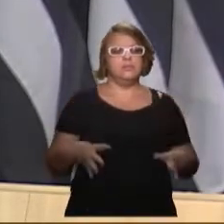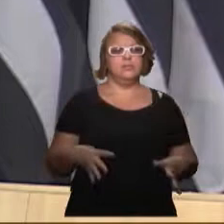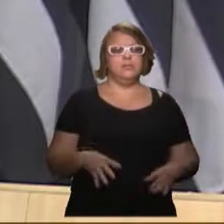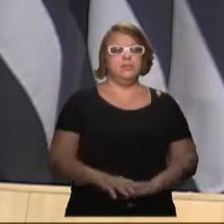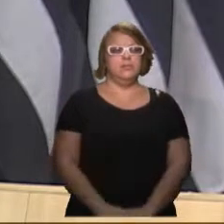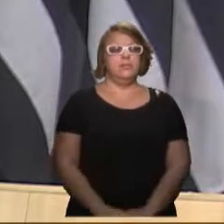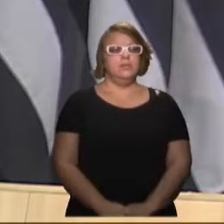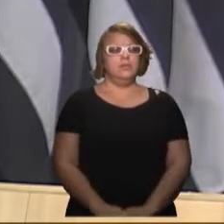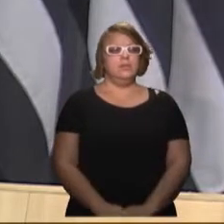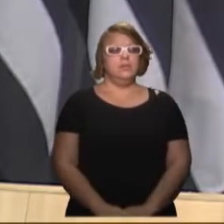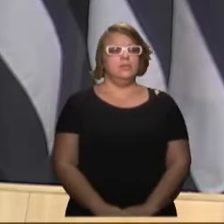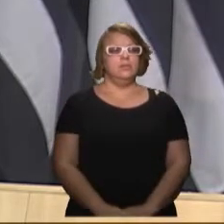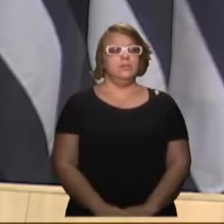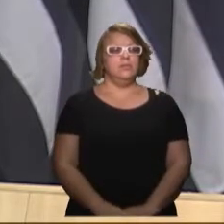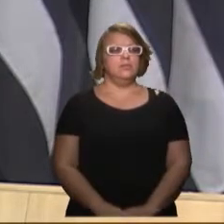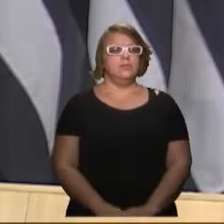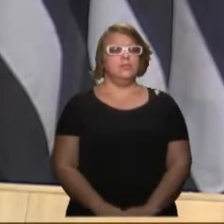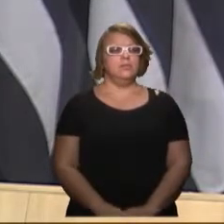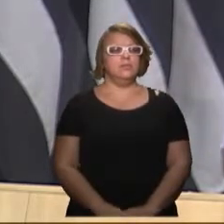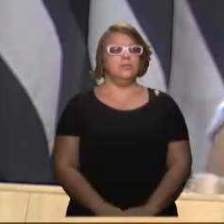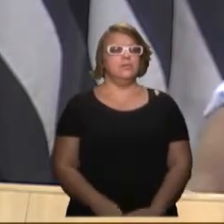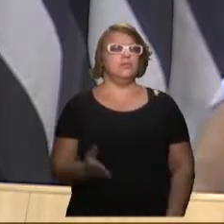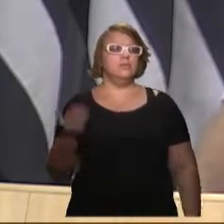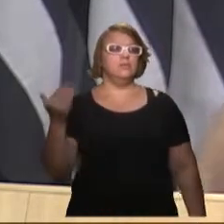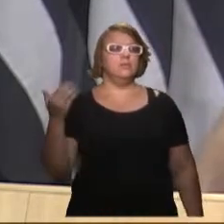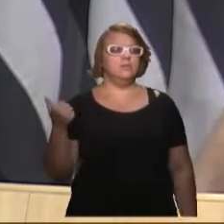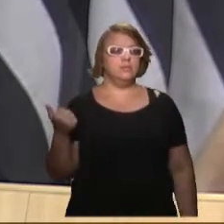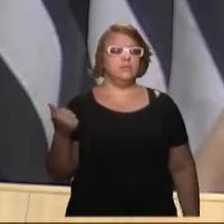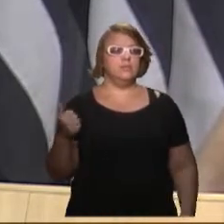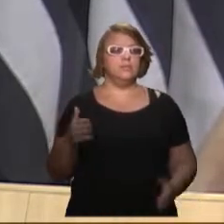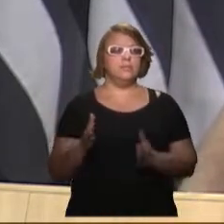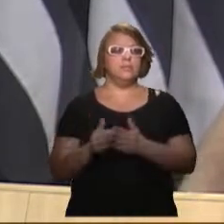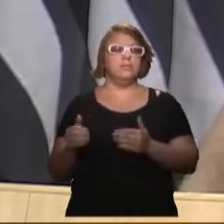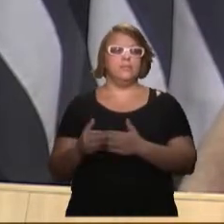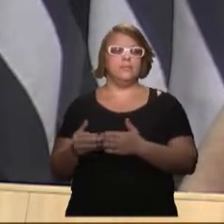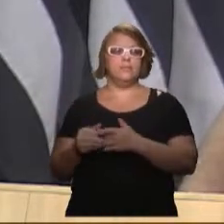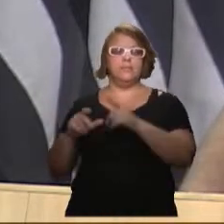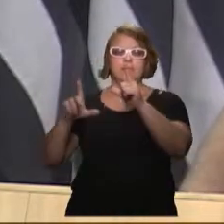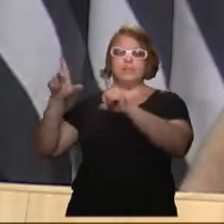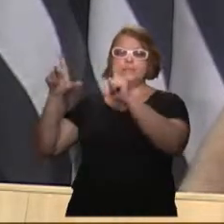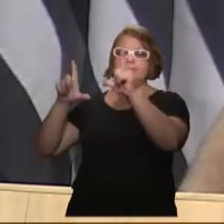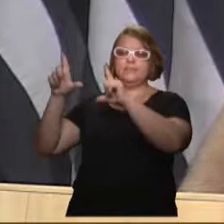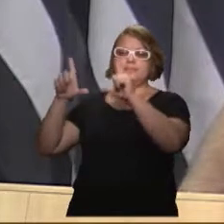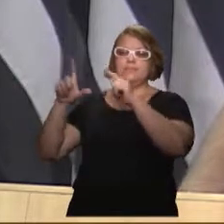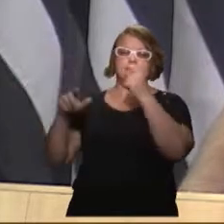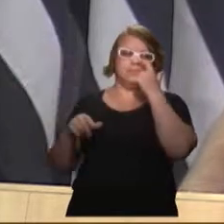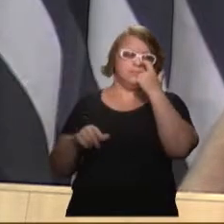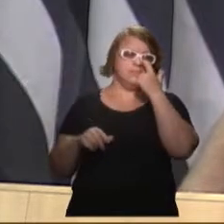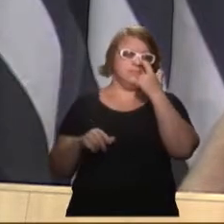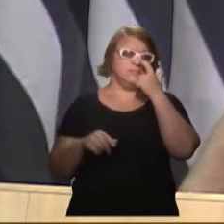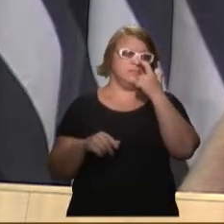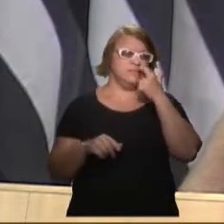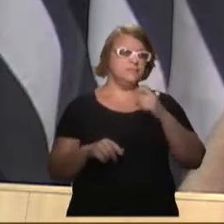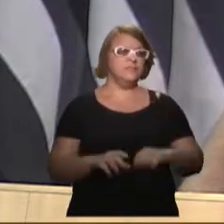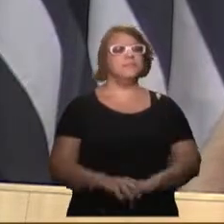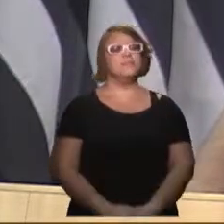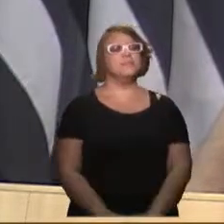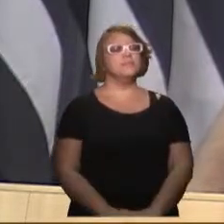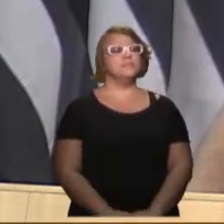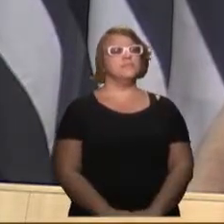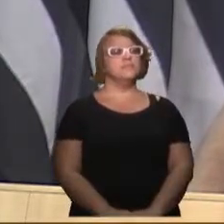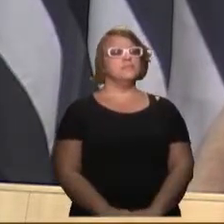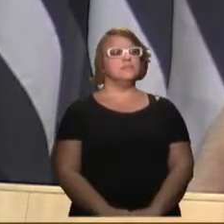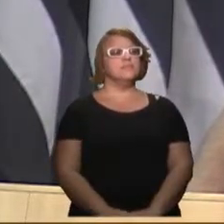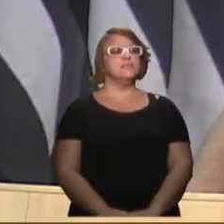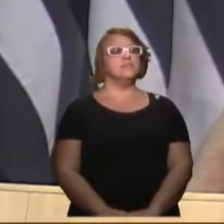fazer as considerações, presidente, eu quero pedir para a TV Câmara e quero pedir a gentileza dos senhores vereadores, se puderem dar um minutinho de atenção e